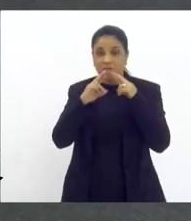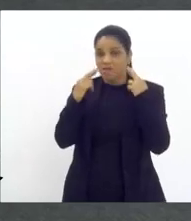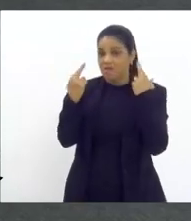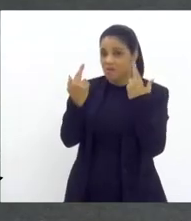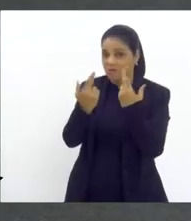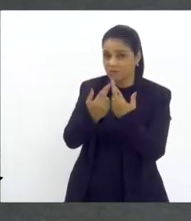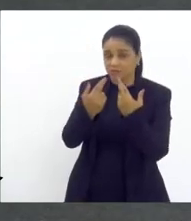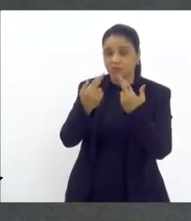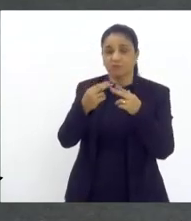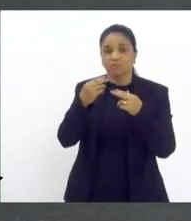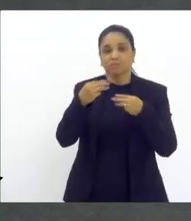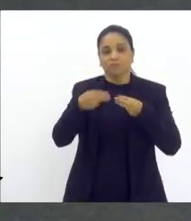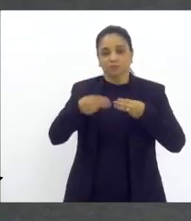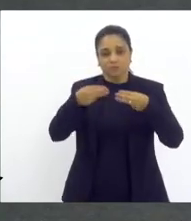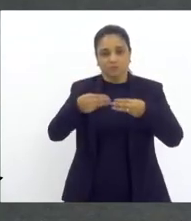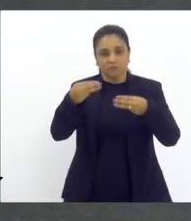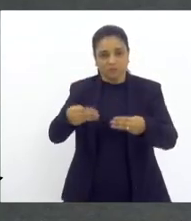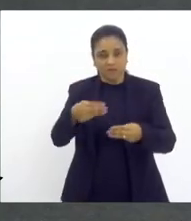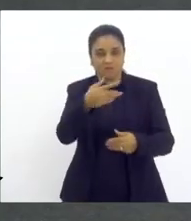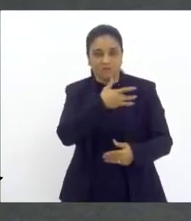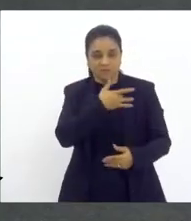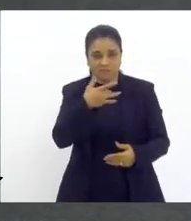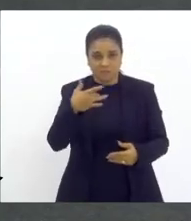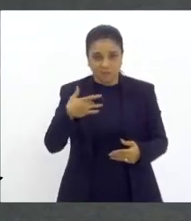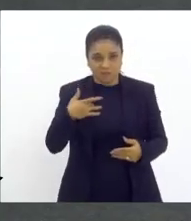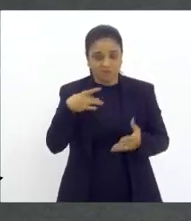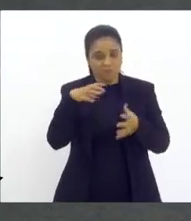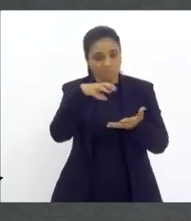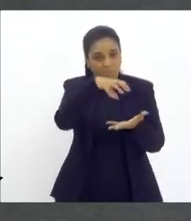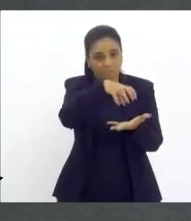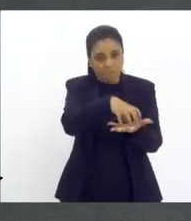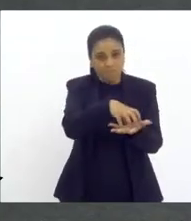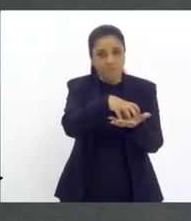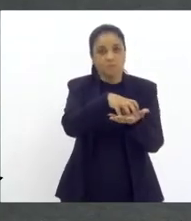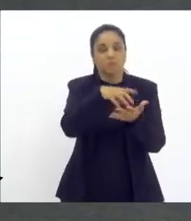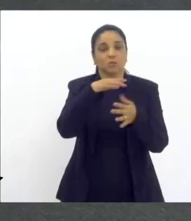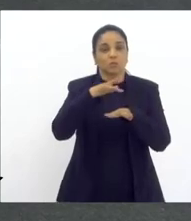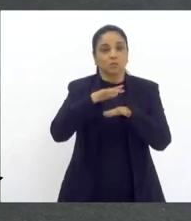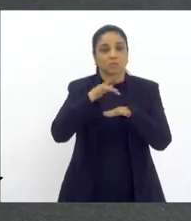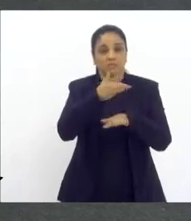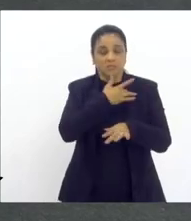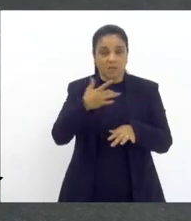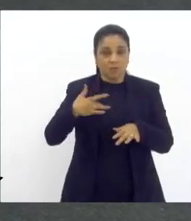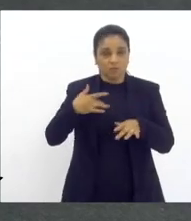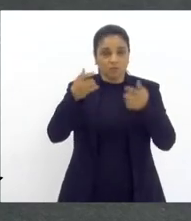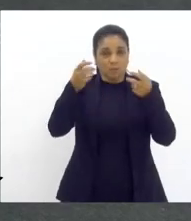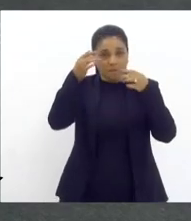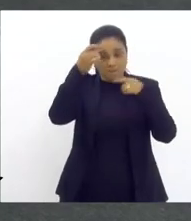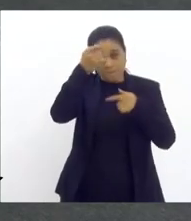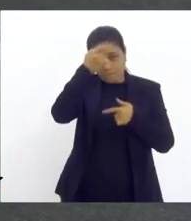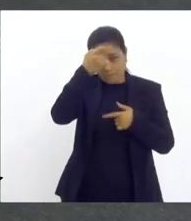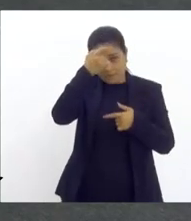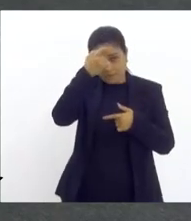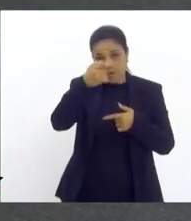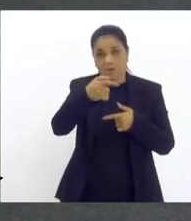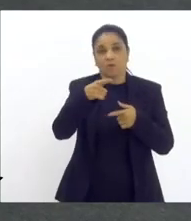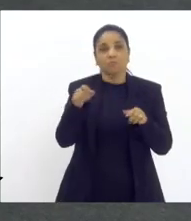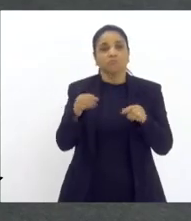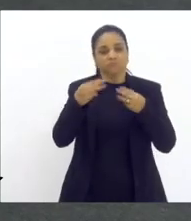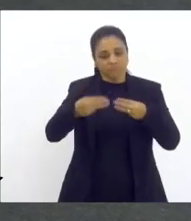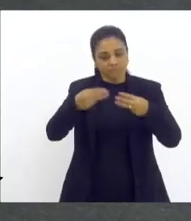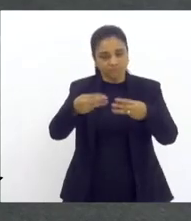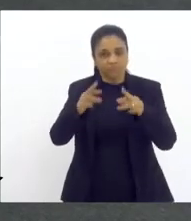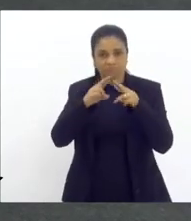no da saúde com departamento Nacional de saúde mental e reunido a secretaria nacional de economia solidária me reunir com o ministério